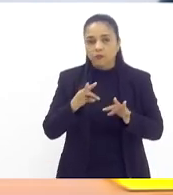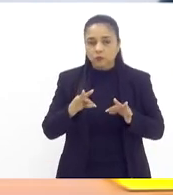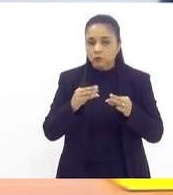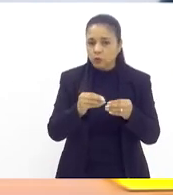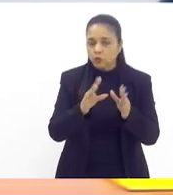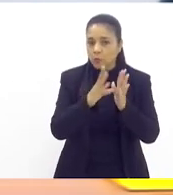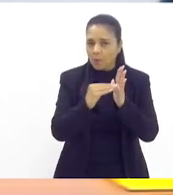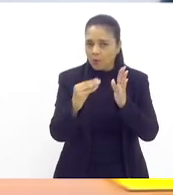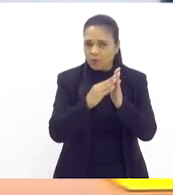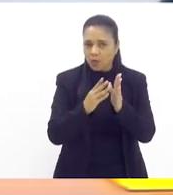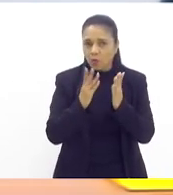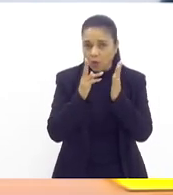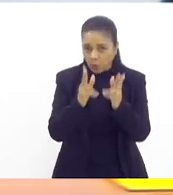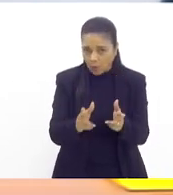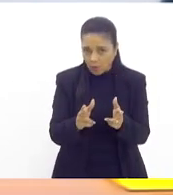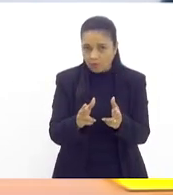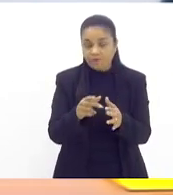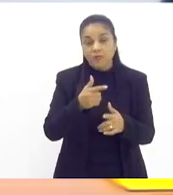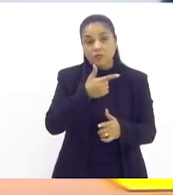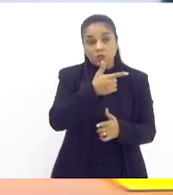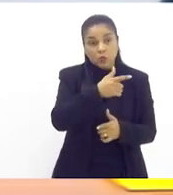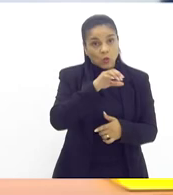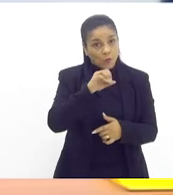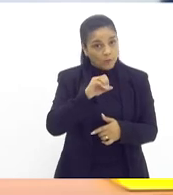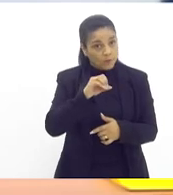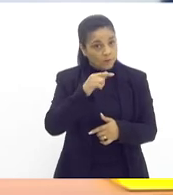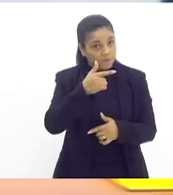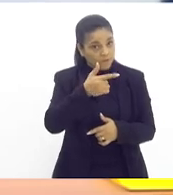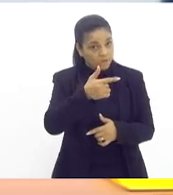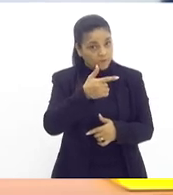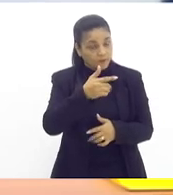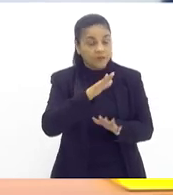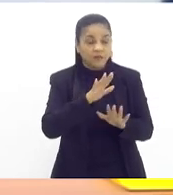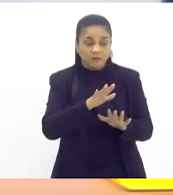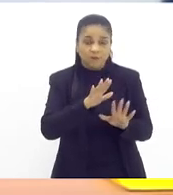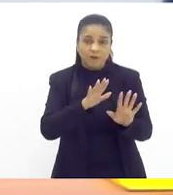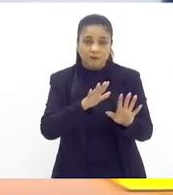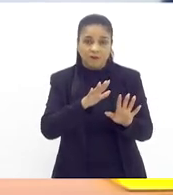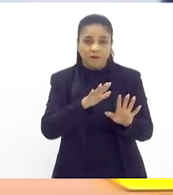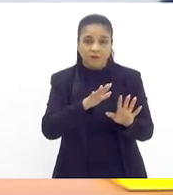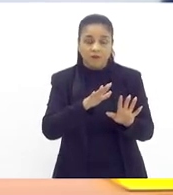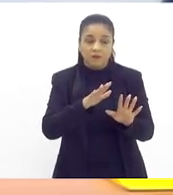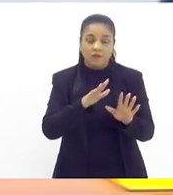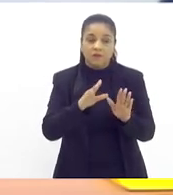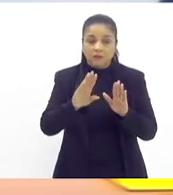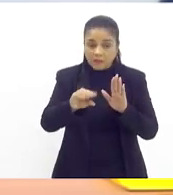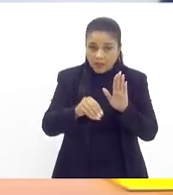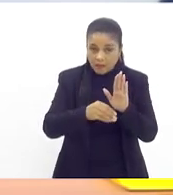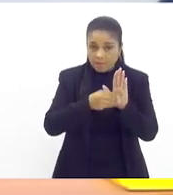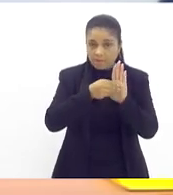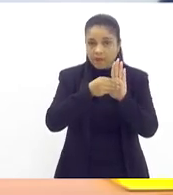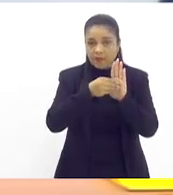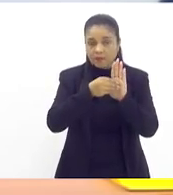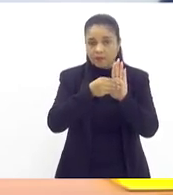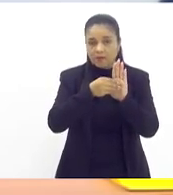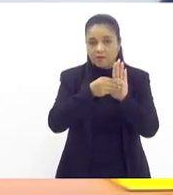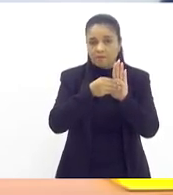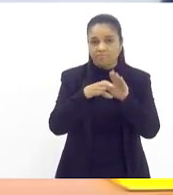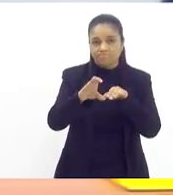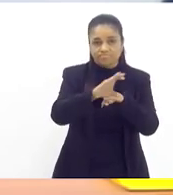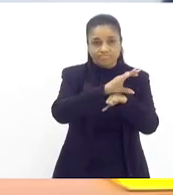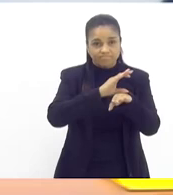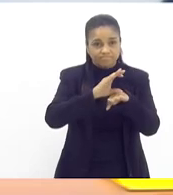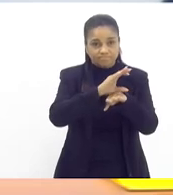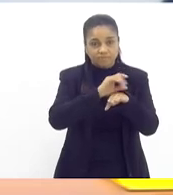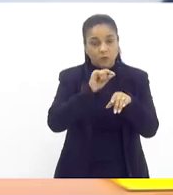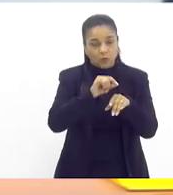desse modelo. E aí, em 2027... Não. Então, pelo que está na emenda constitucional, na proposta de emenda constitucional,